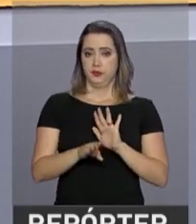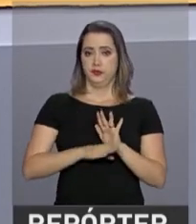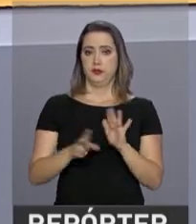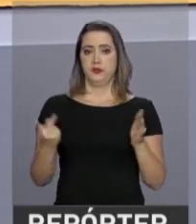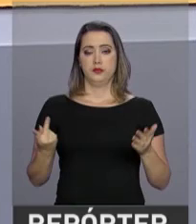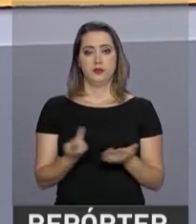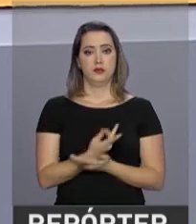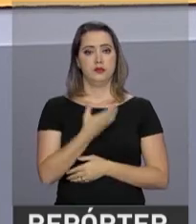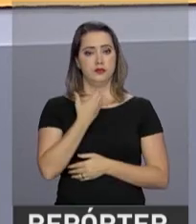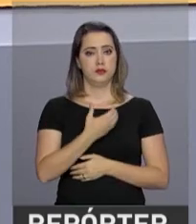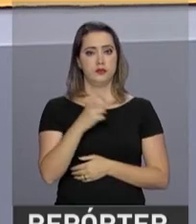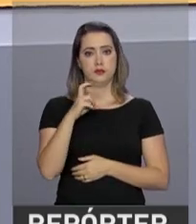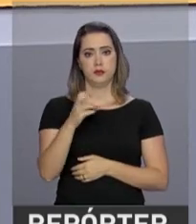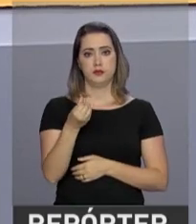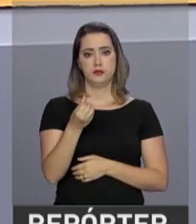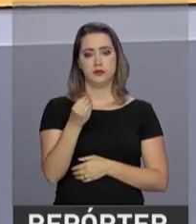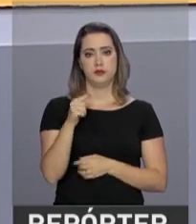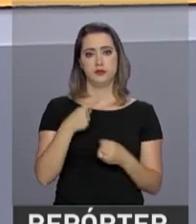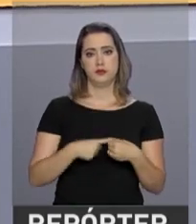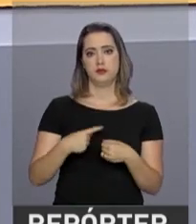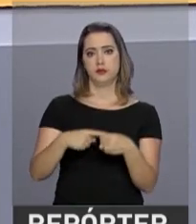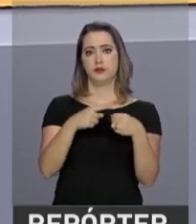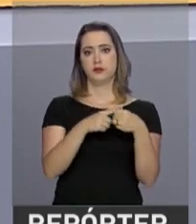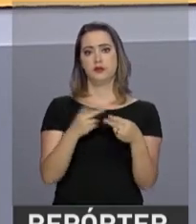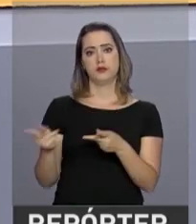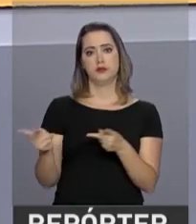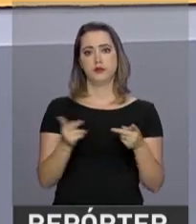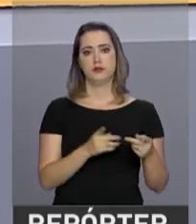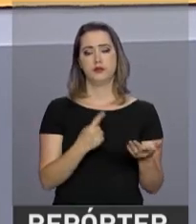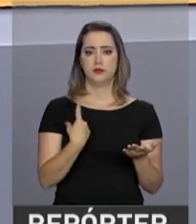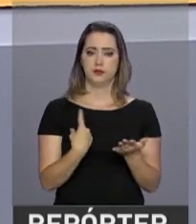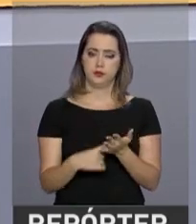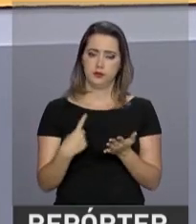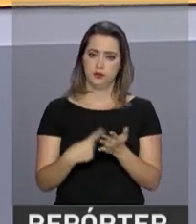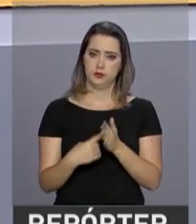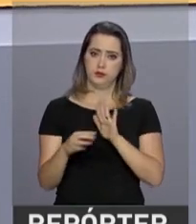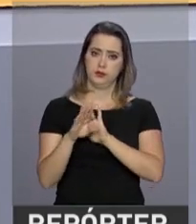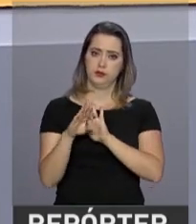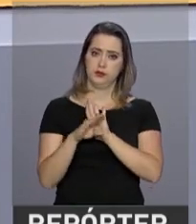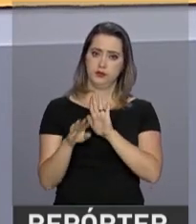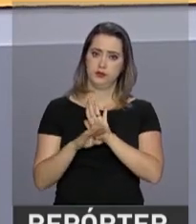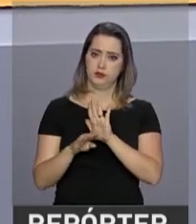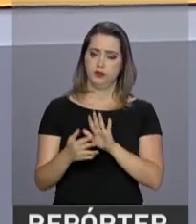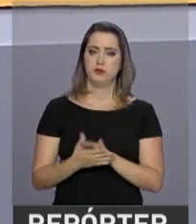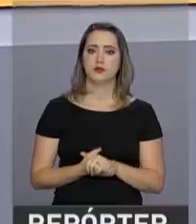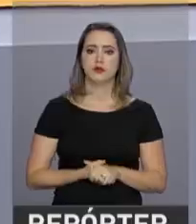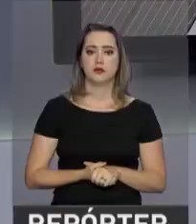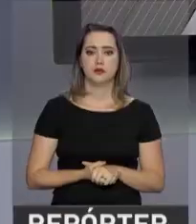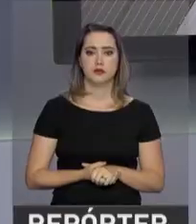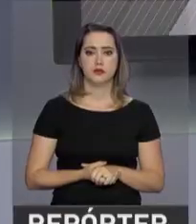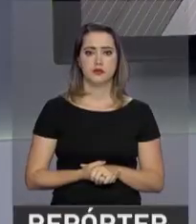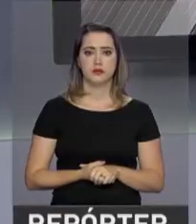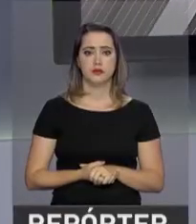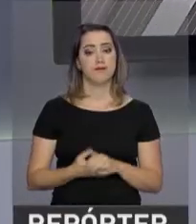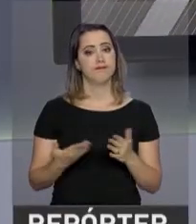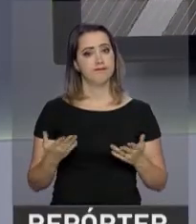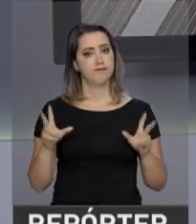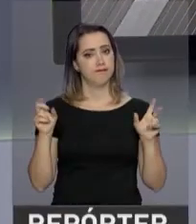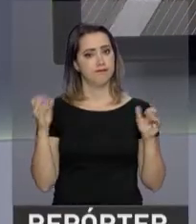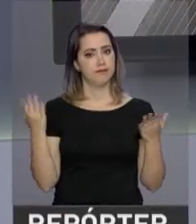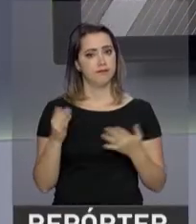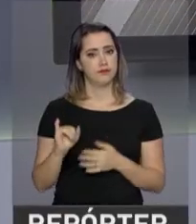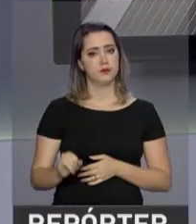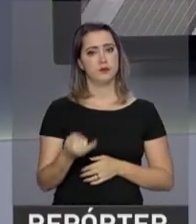até dezembro, 560 municípios serão convidados a aderir à iniciativa. E o assunto agora